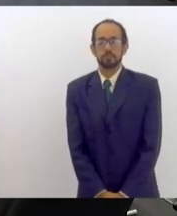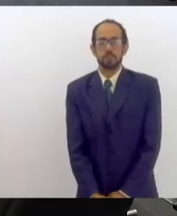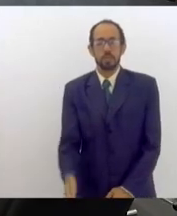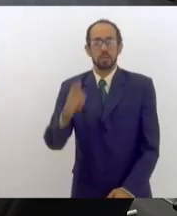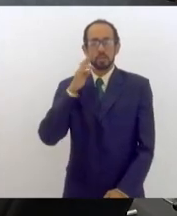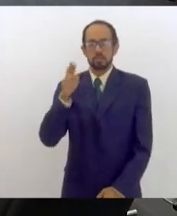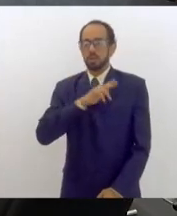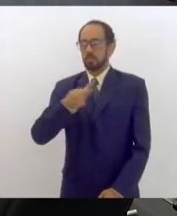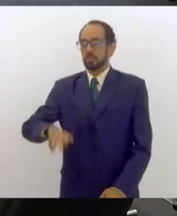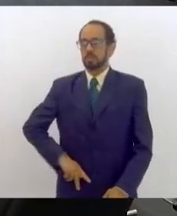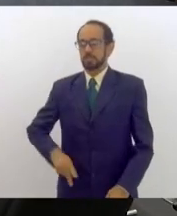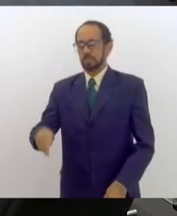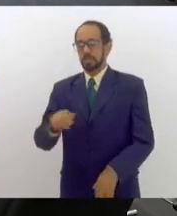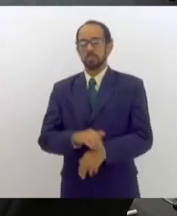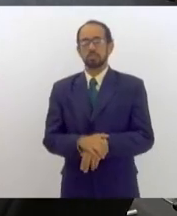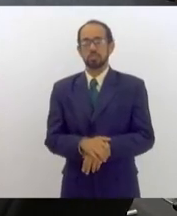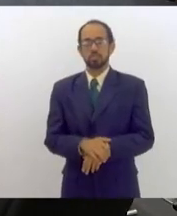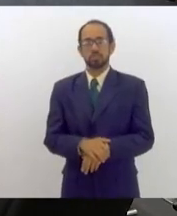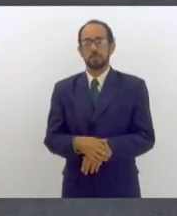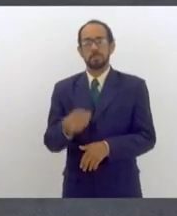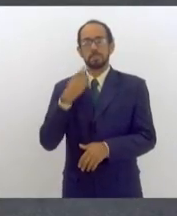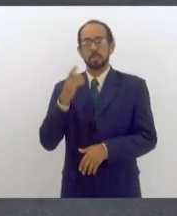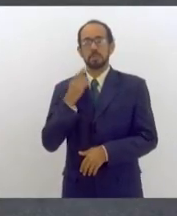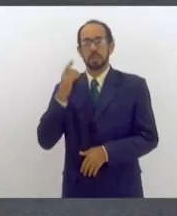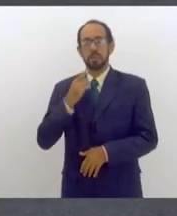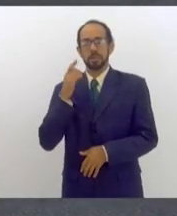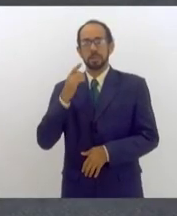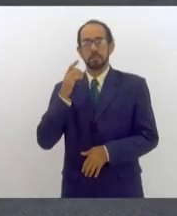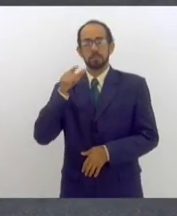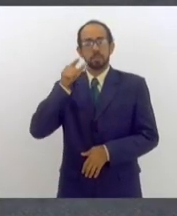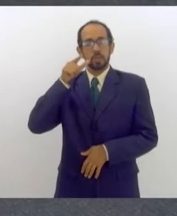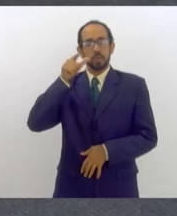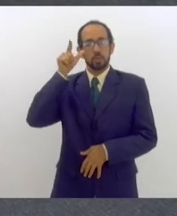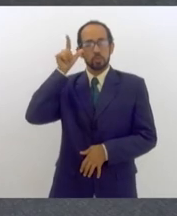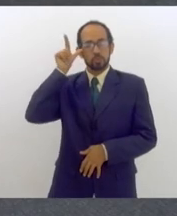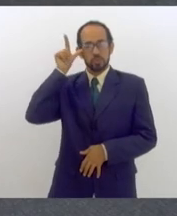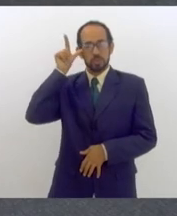senhora Presidente deputada Lucinha